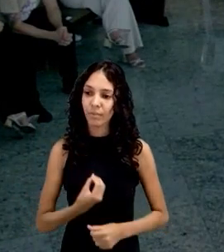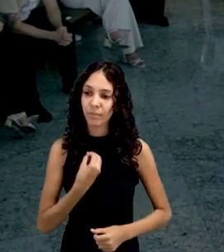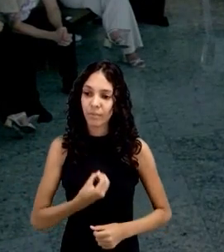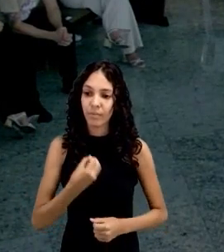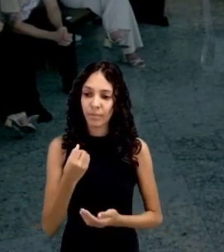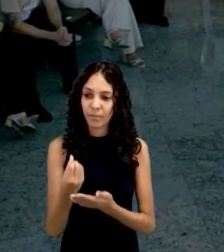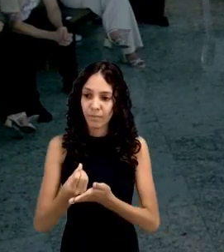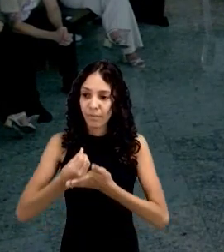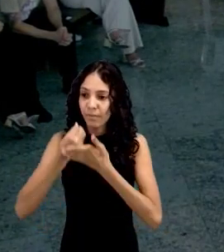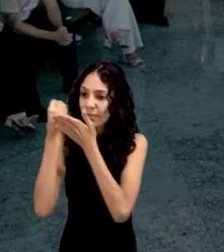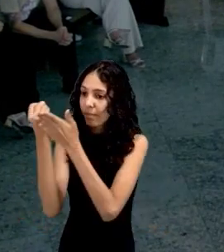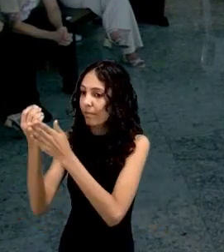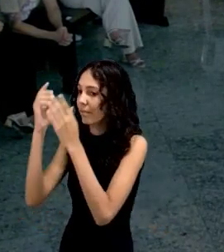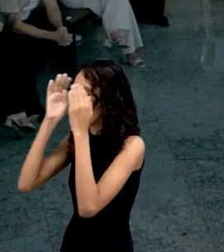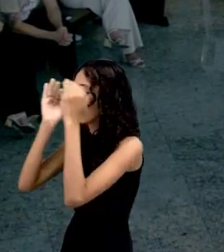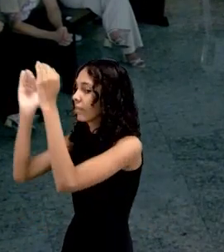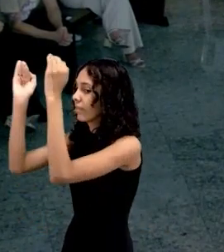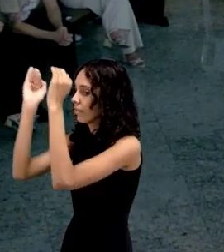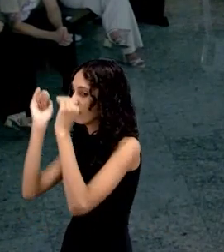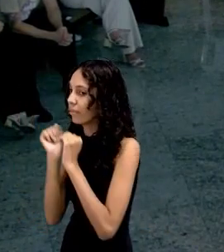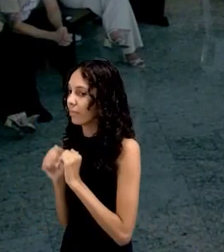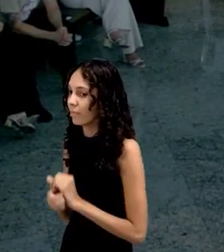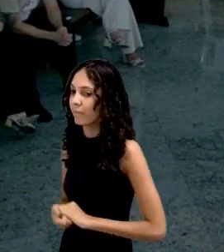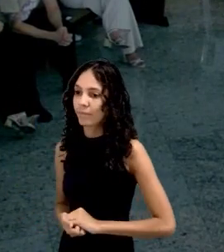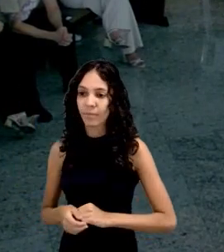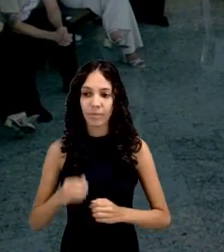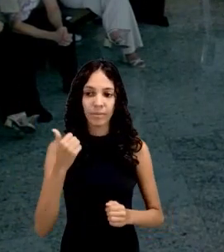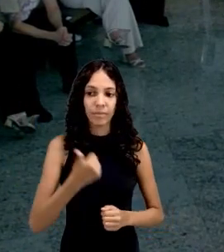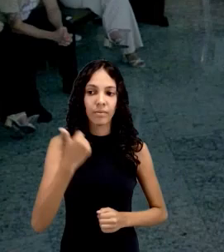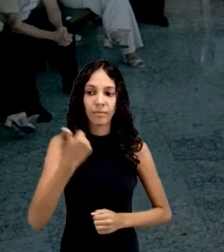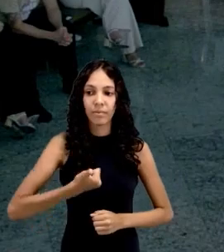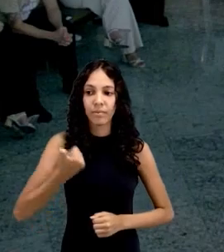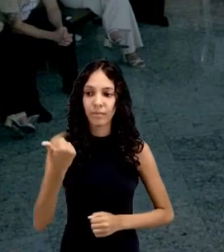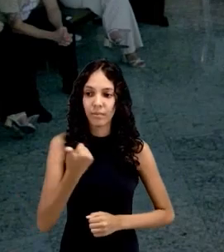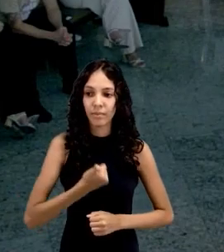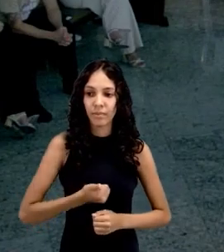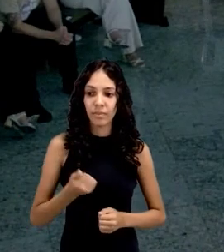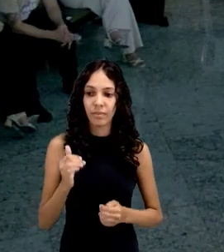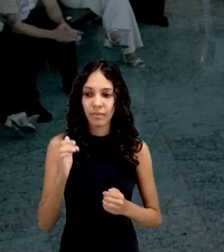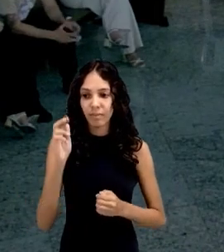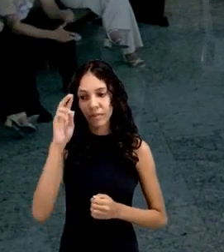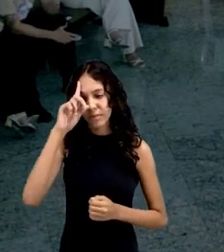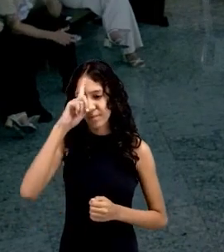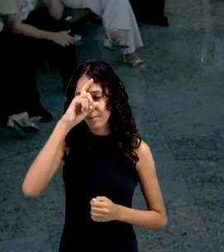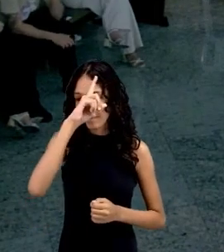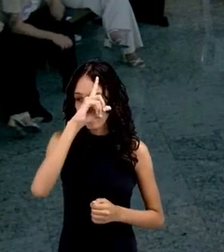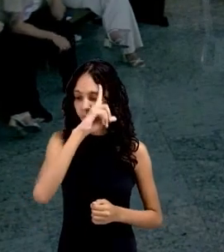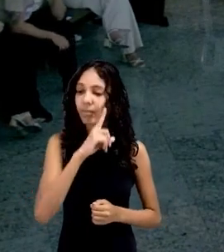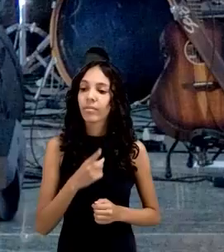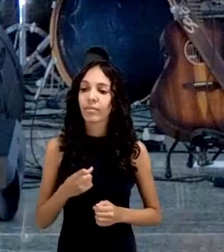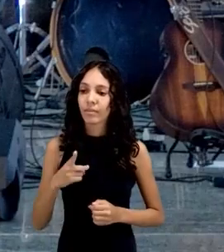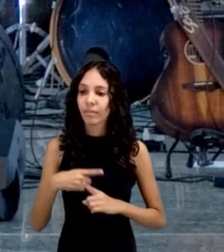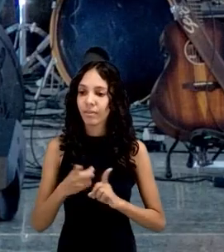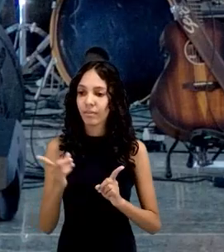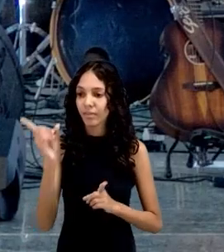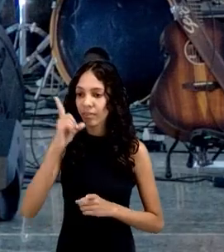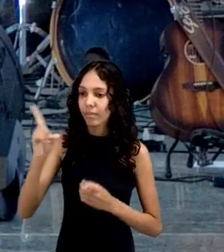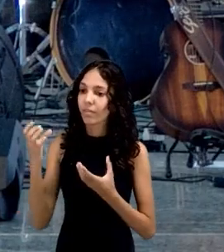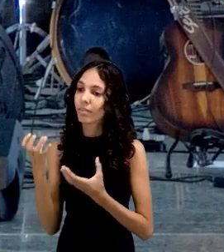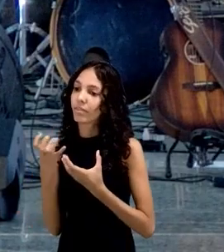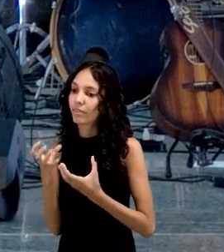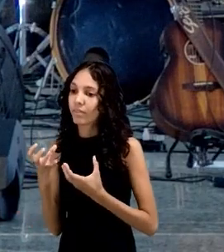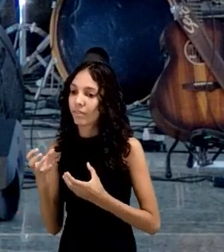doloroso, mas o que Jesus quer de nós é sinceridade no coração, é temor, é entrega,